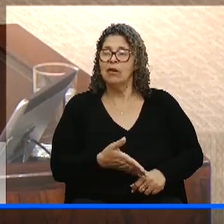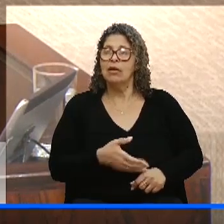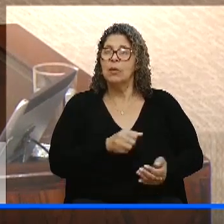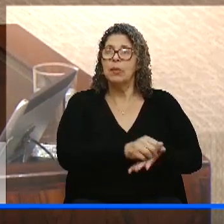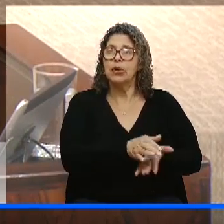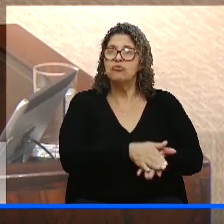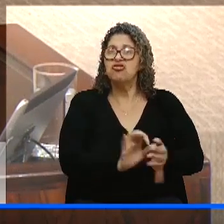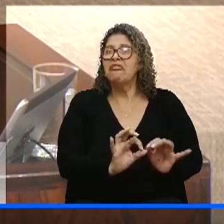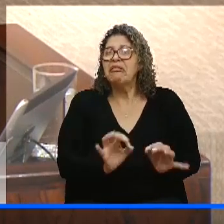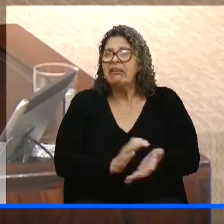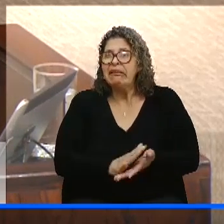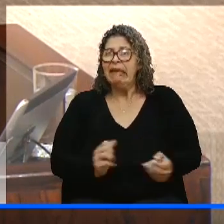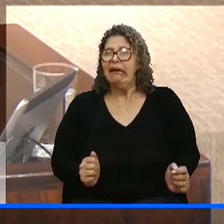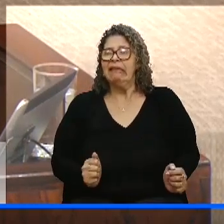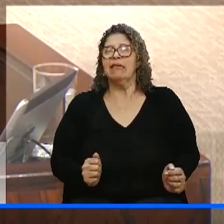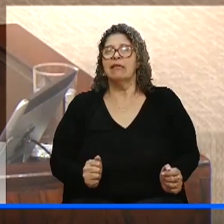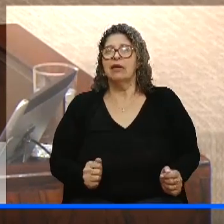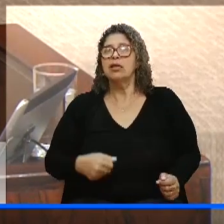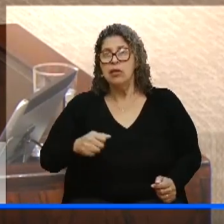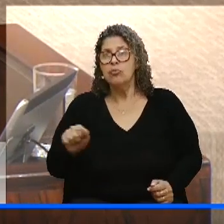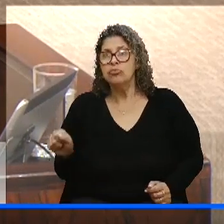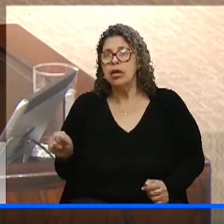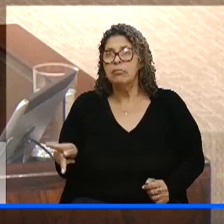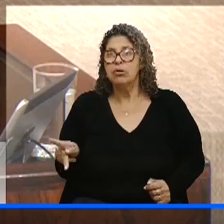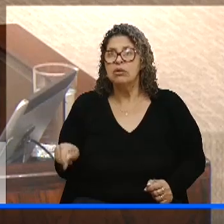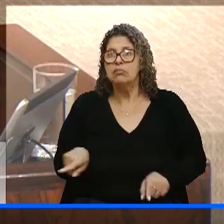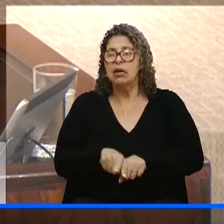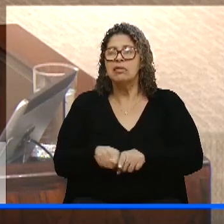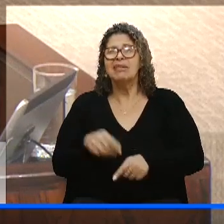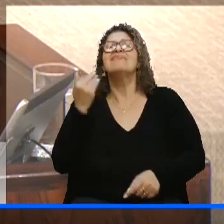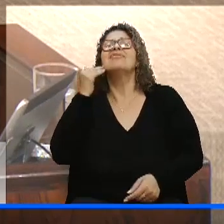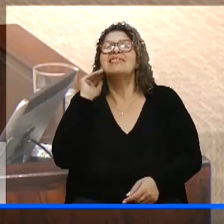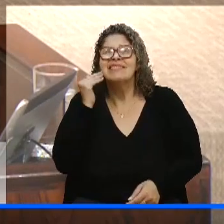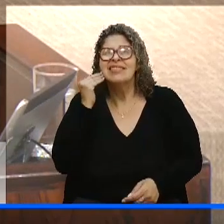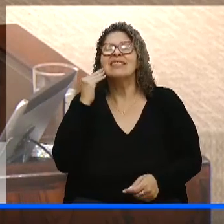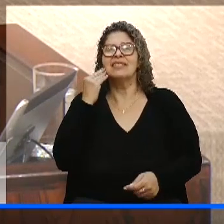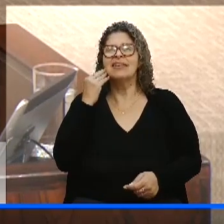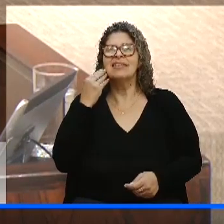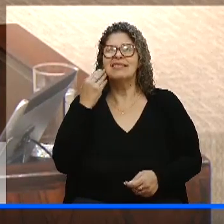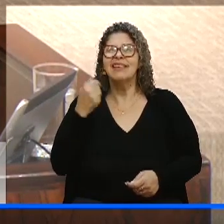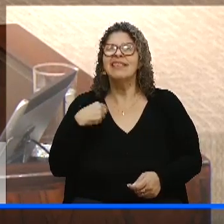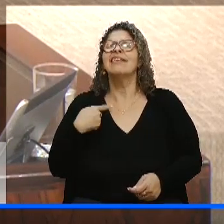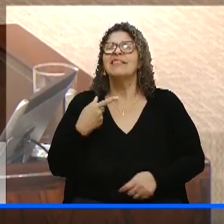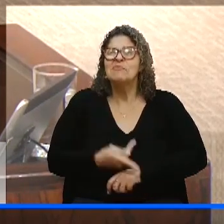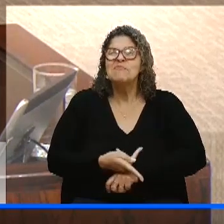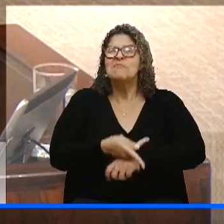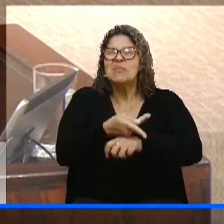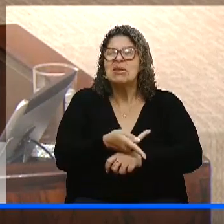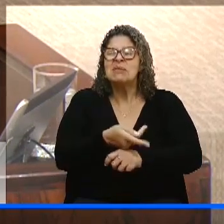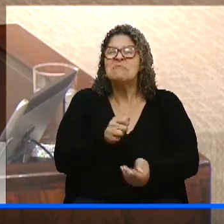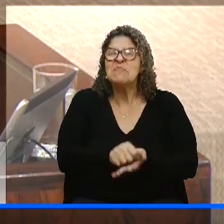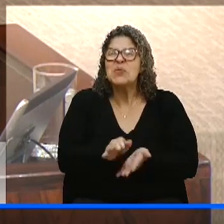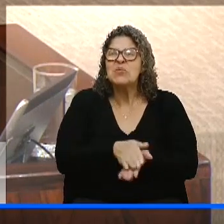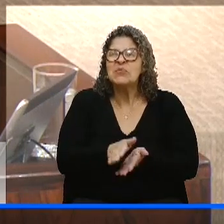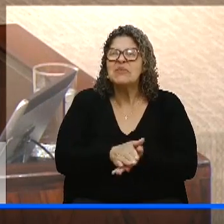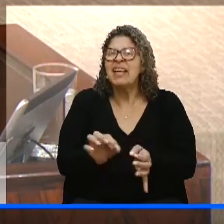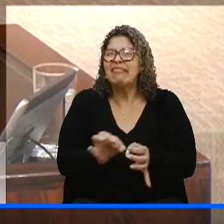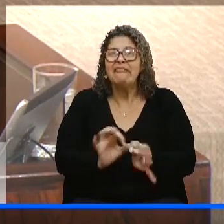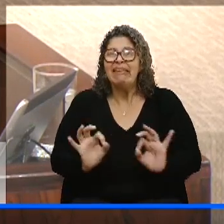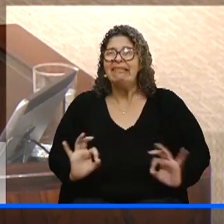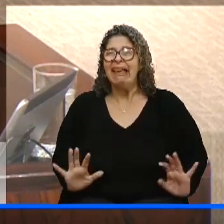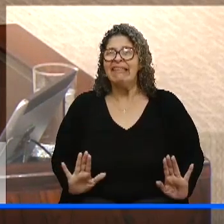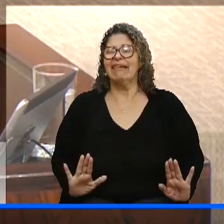e aí os aposentados também estão recebendo isso eu queria entender qual que prêmio de produtividade e se propaga prêmio de produtividade porque não está